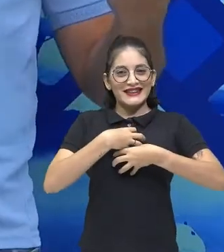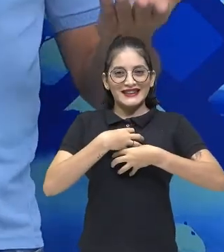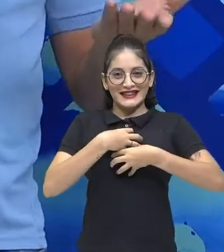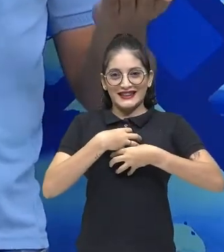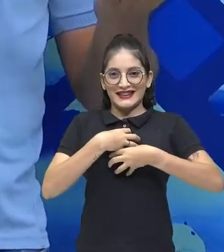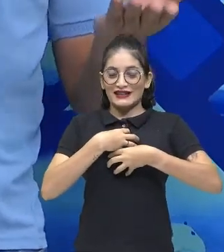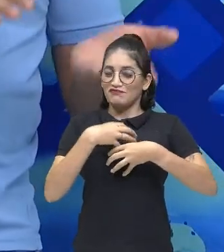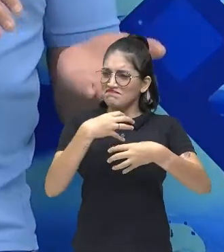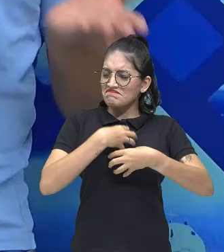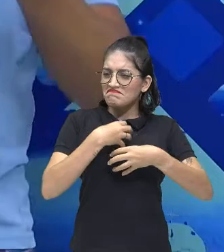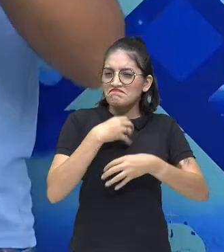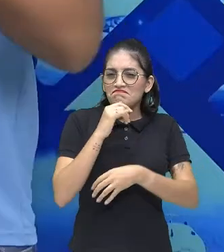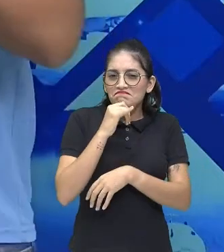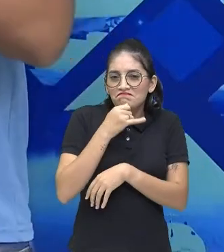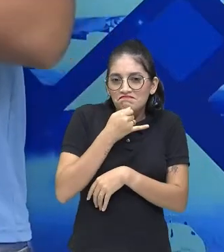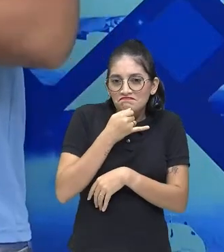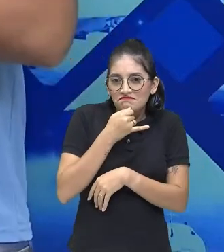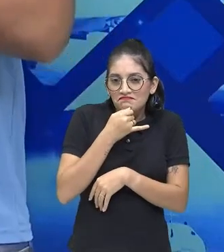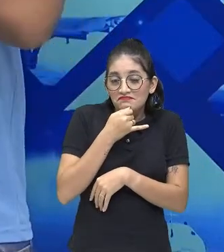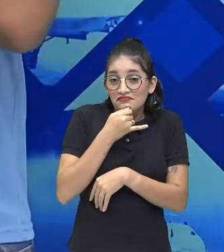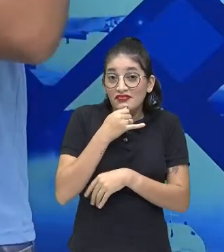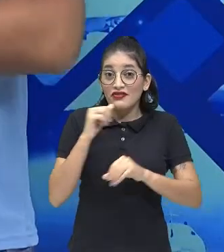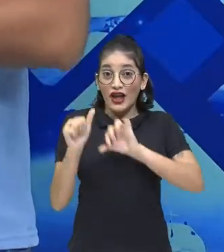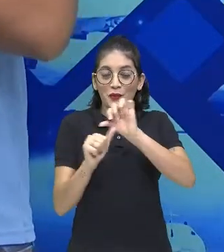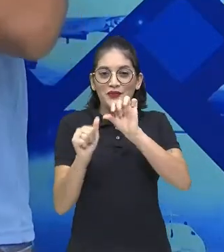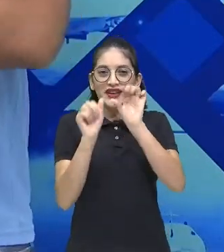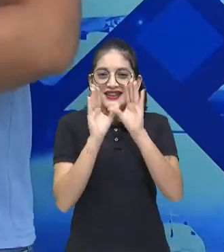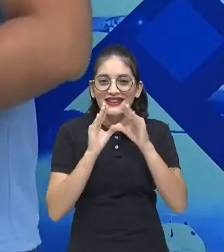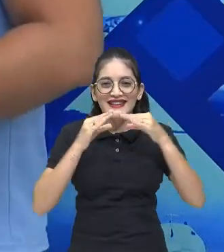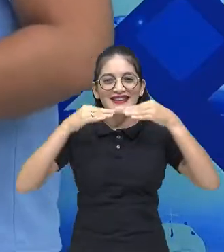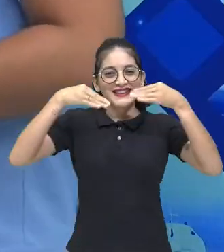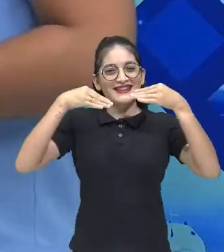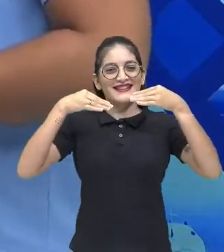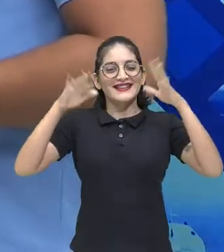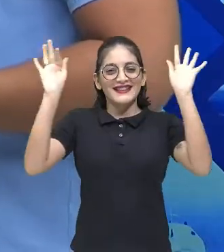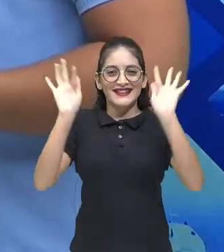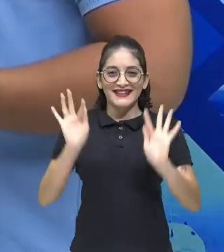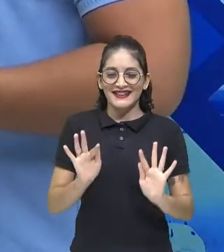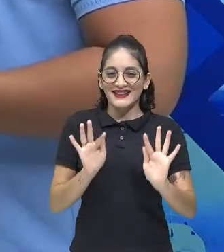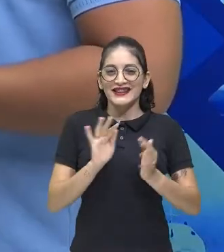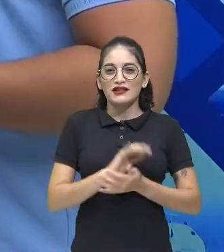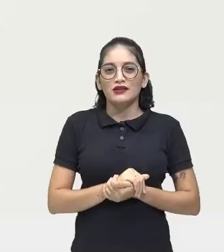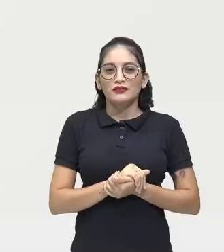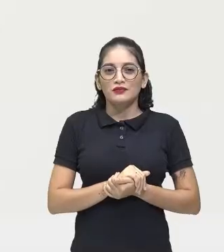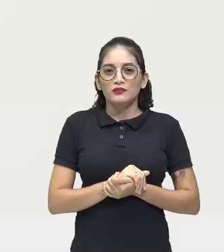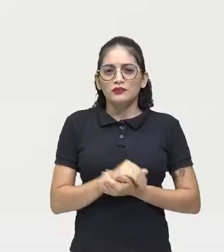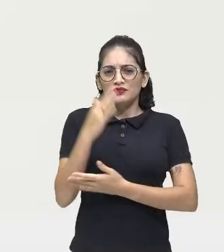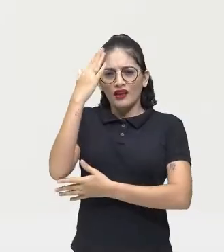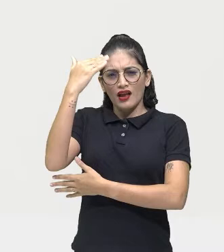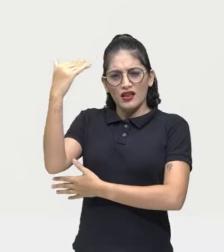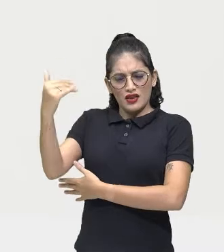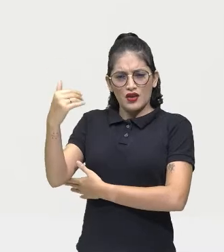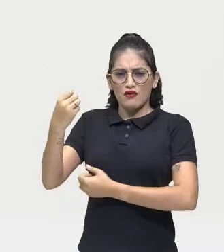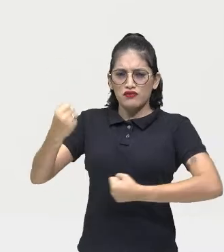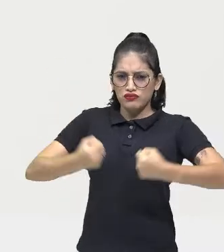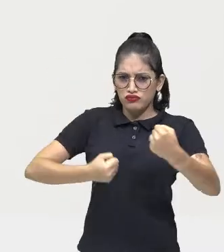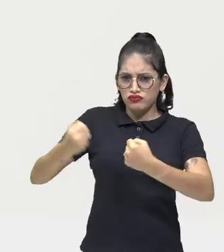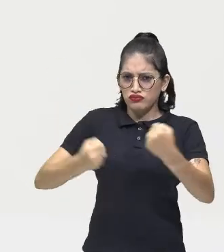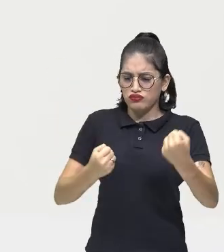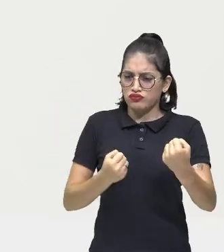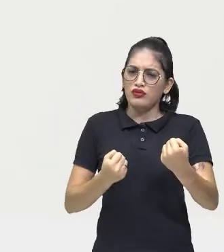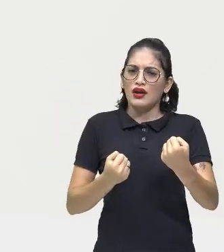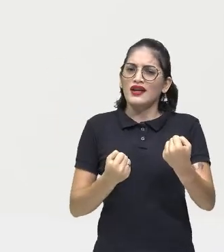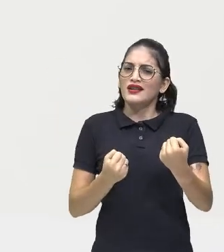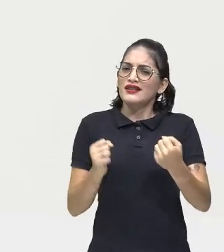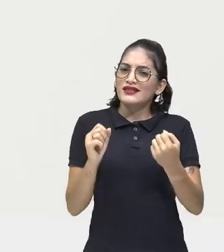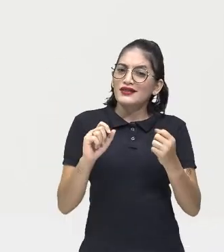de um estado de tristeza para um estado alegre, feliz. O famoso piloto virou herói nacional.